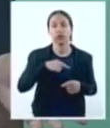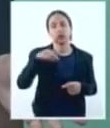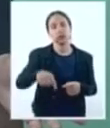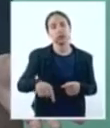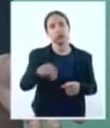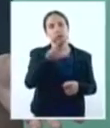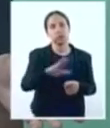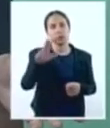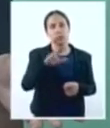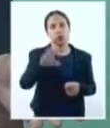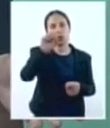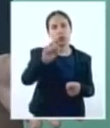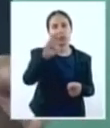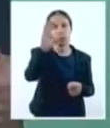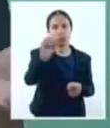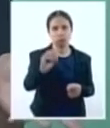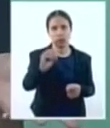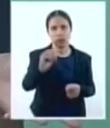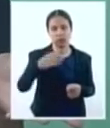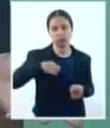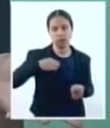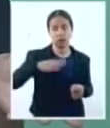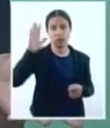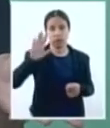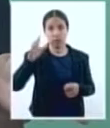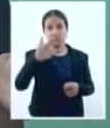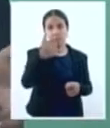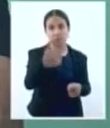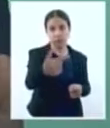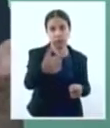850 candidatos. Sim. 27 se elegeram.